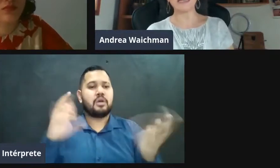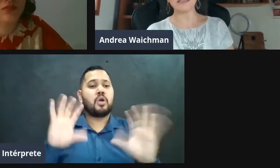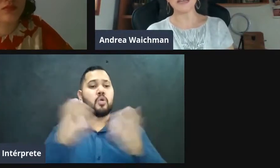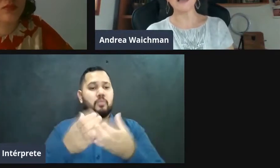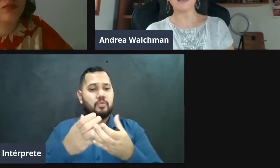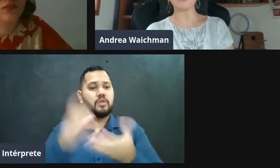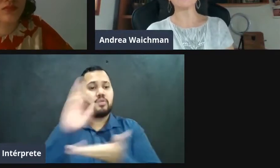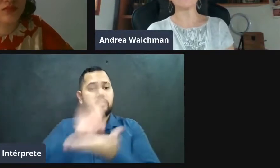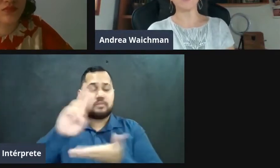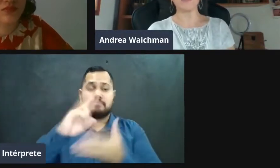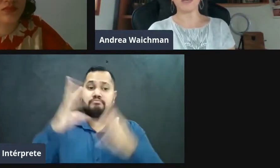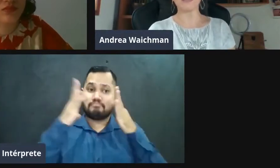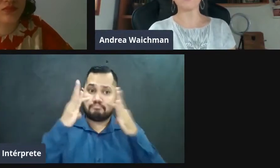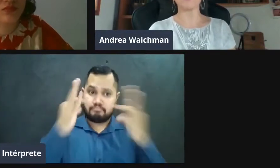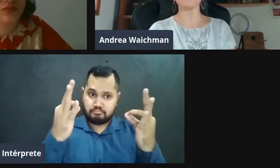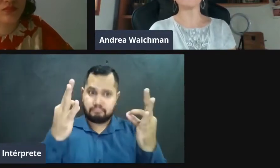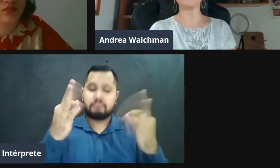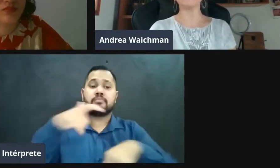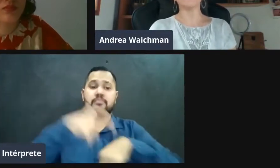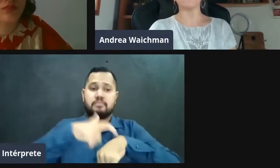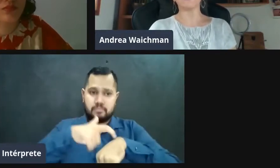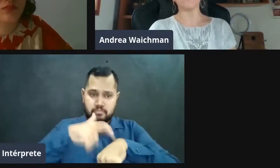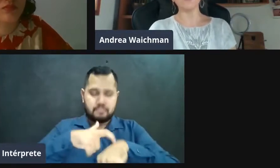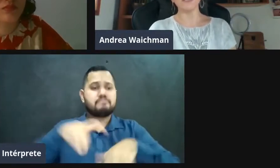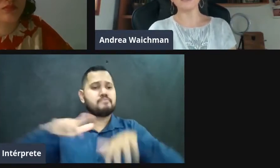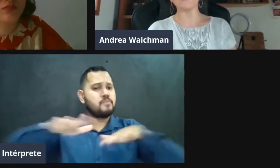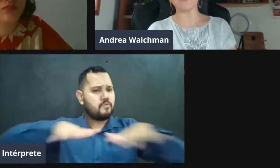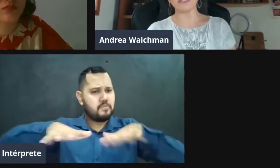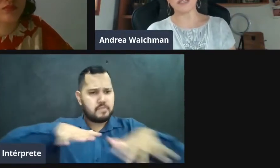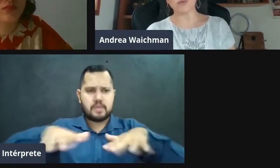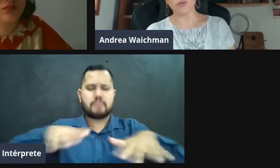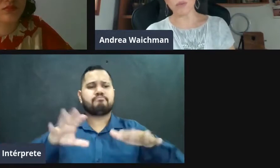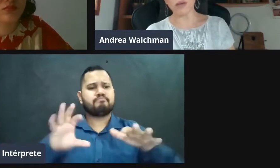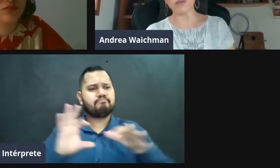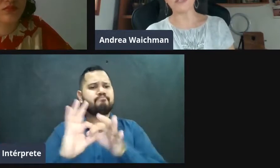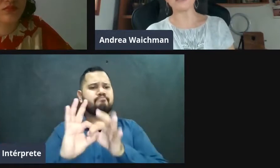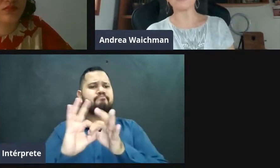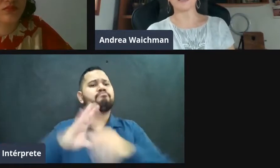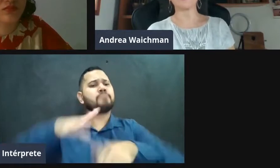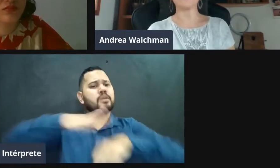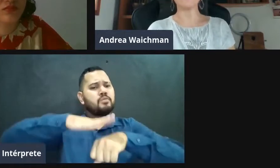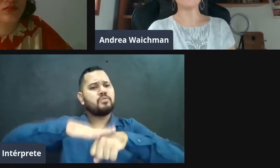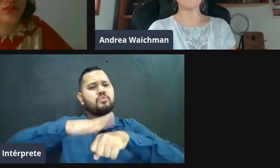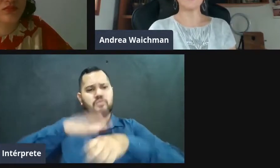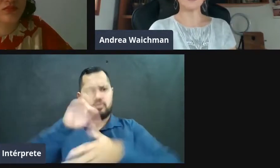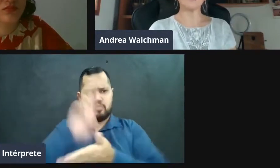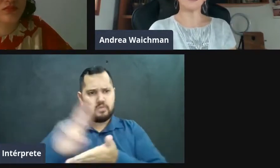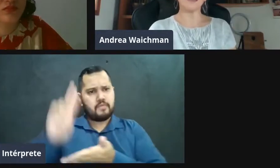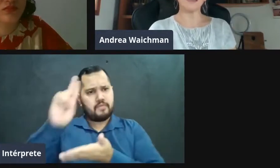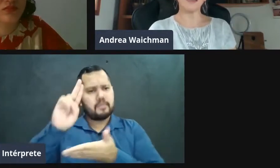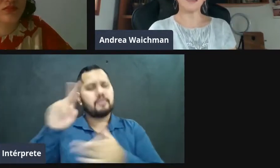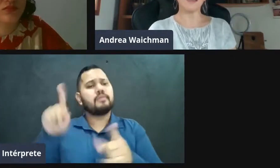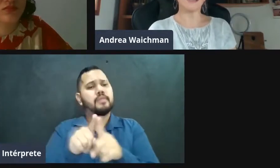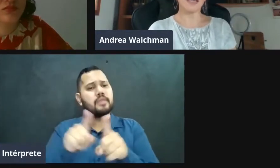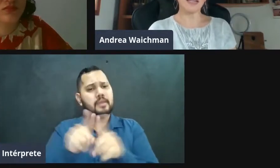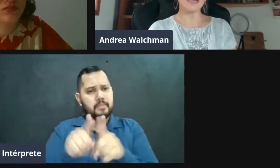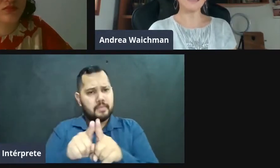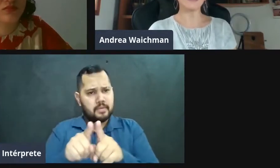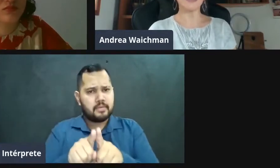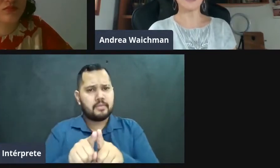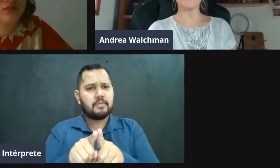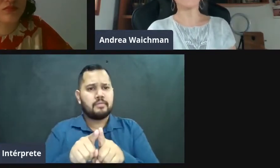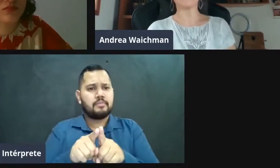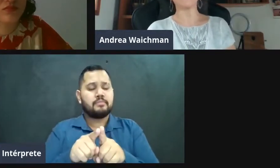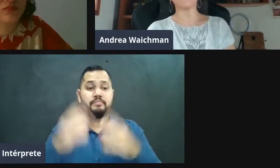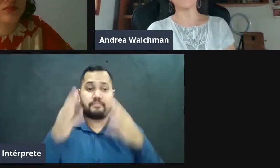estar atenta a esses movimentos para se unir em defesa da autonomia universitária e também estar